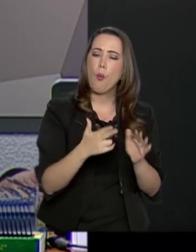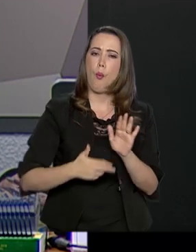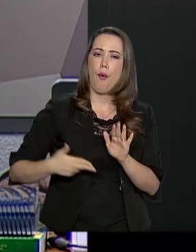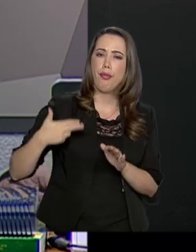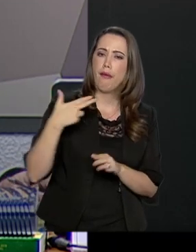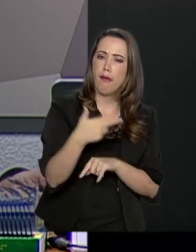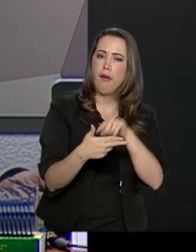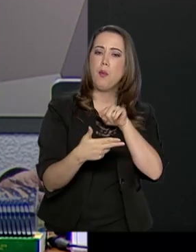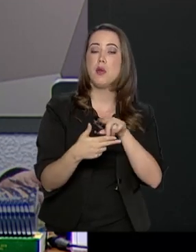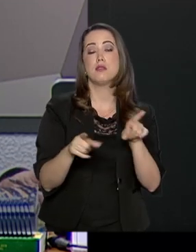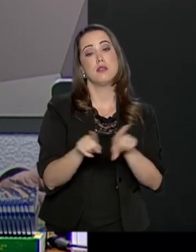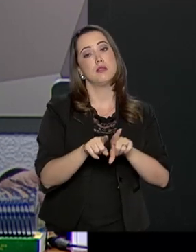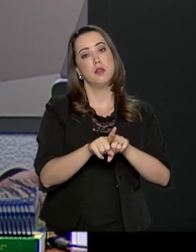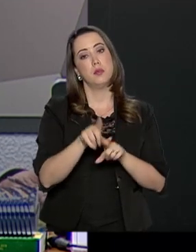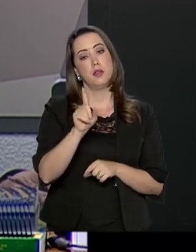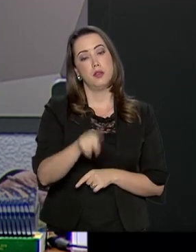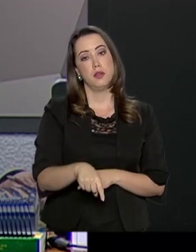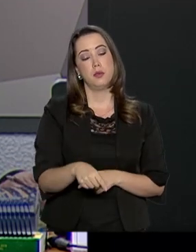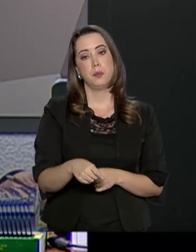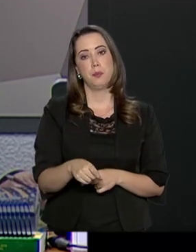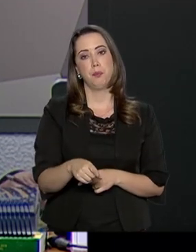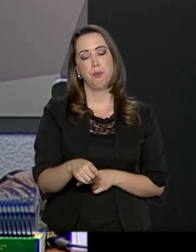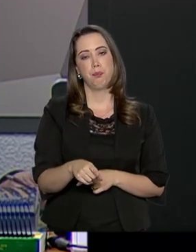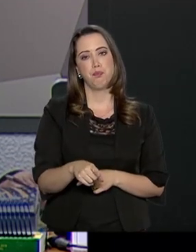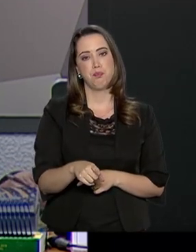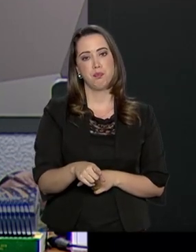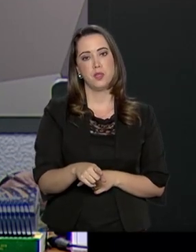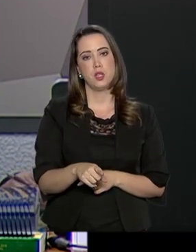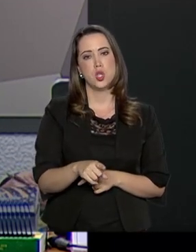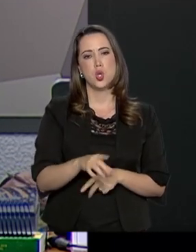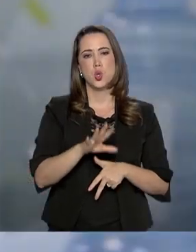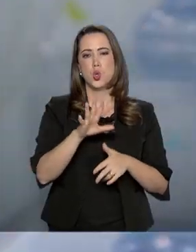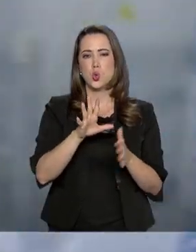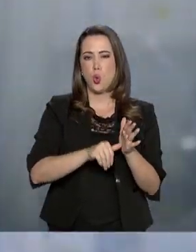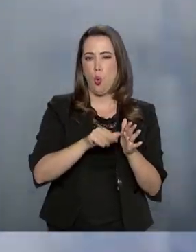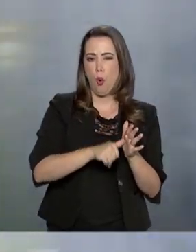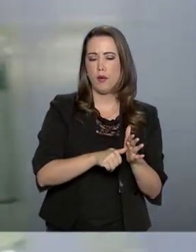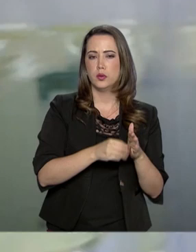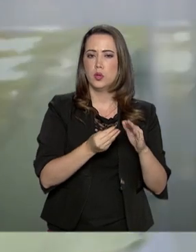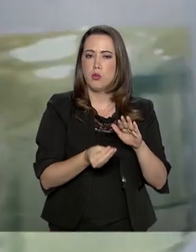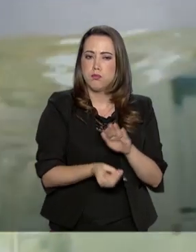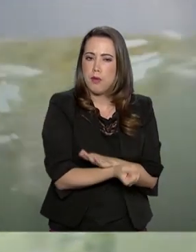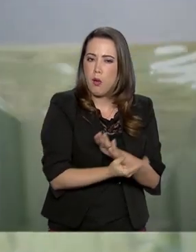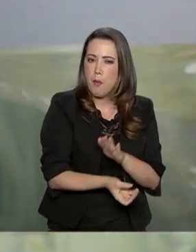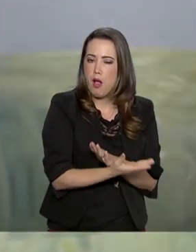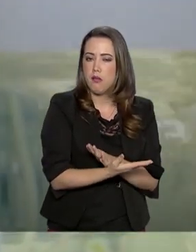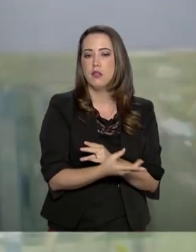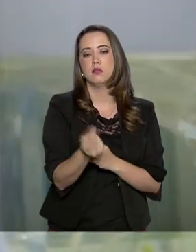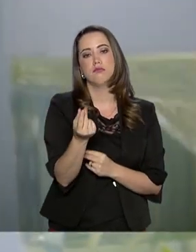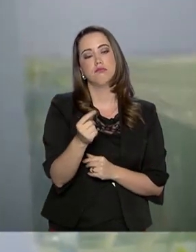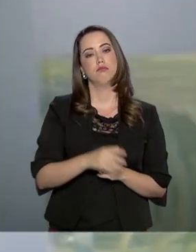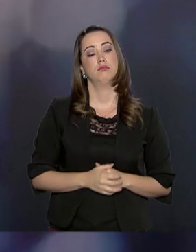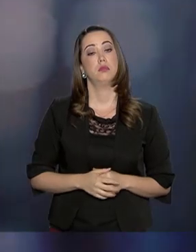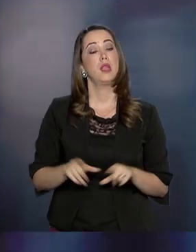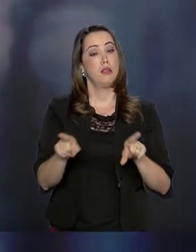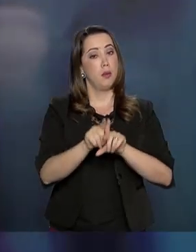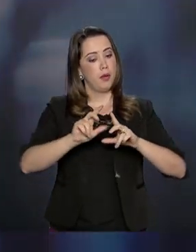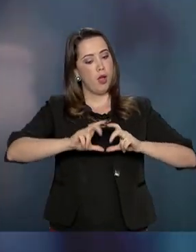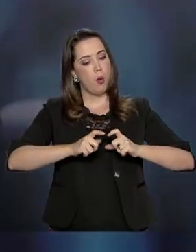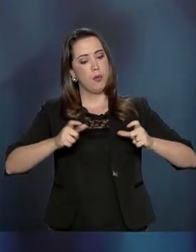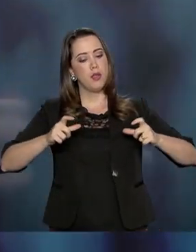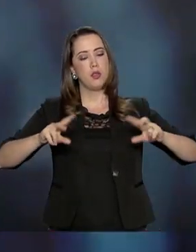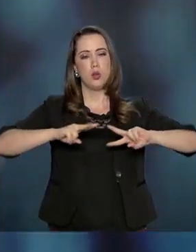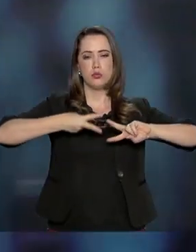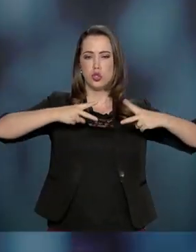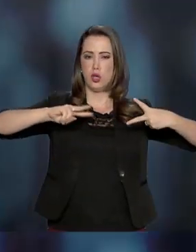isso no campo da lavagem de dinheiro. A proposta também amplia o banco genético para permitir que